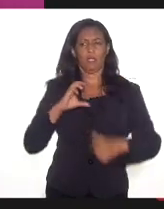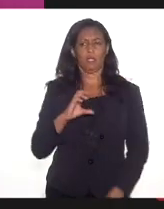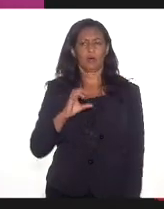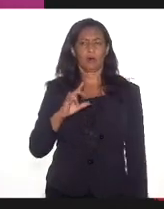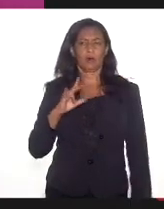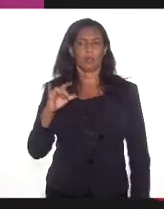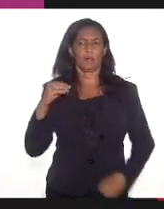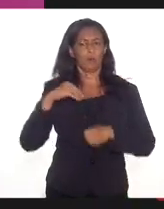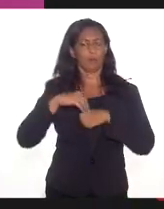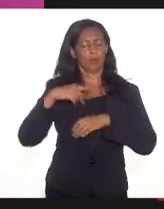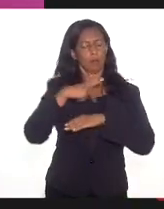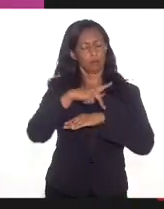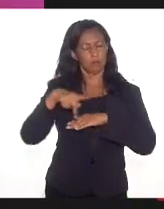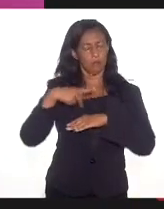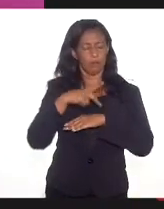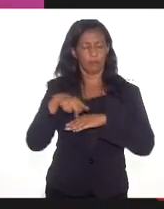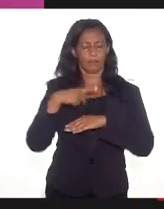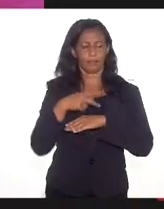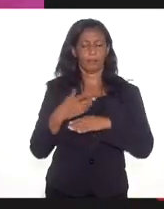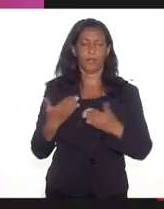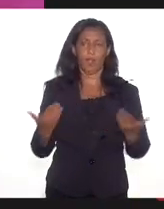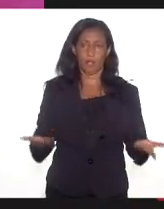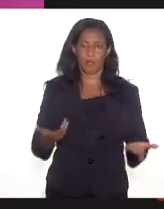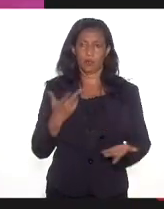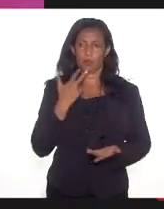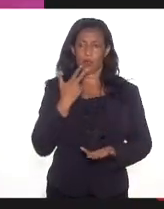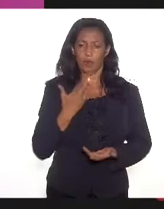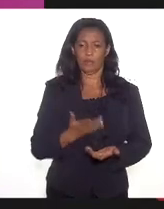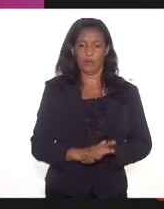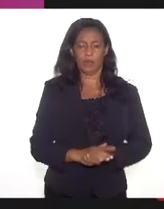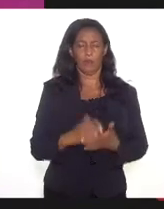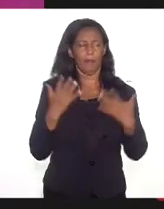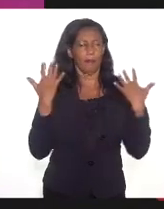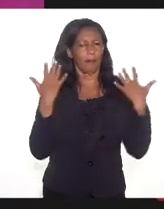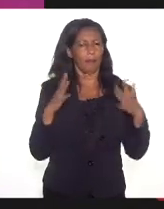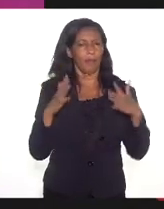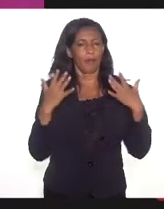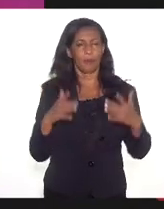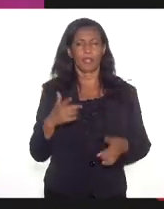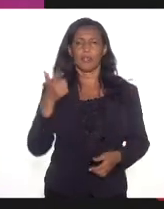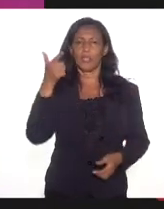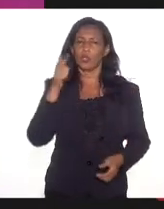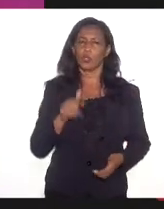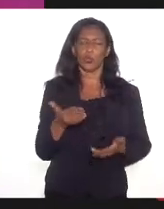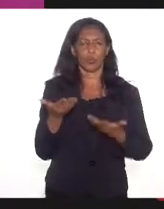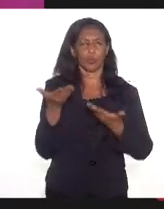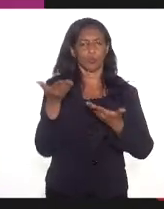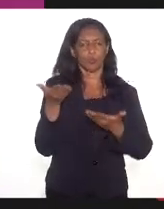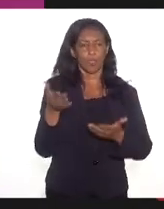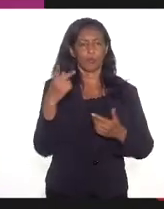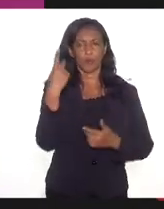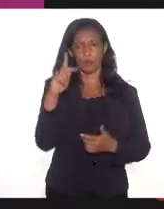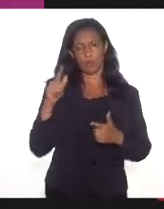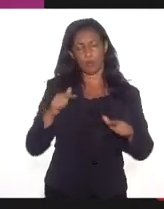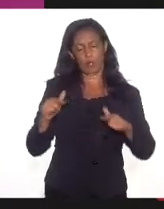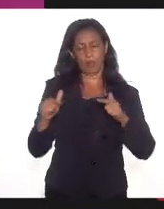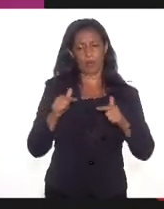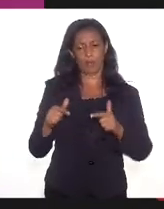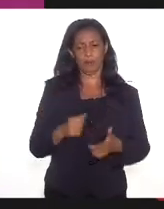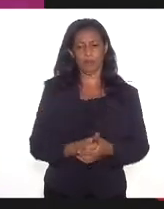nosso país então é isso que eu queria deixar Renata e parabenizar você mais uma vez pelo teu trabalho